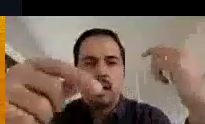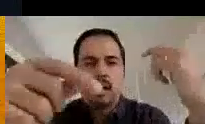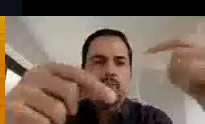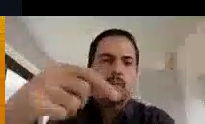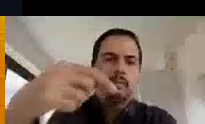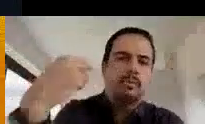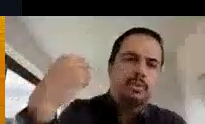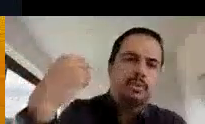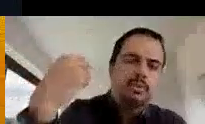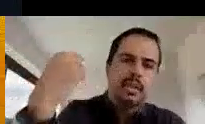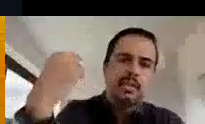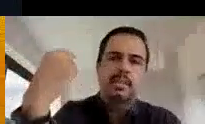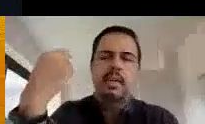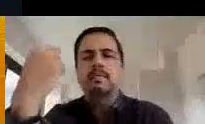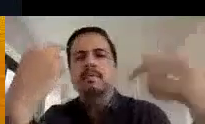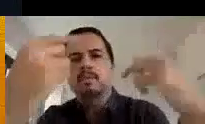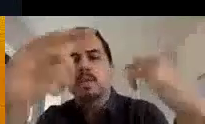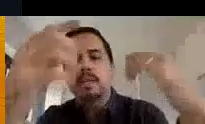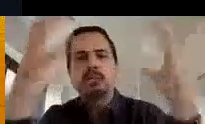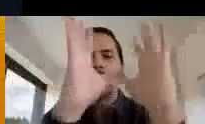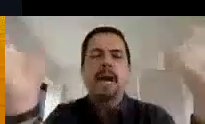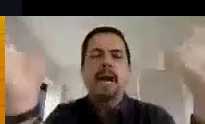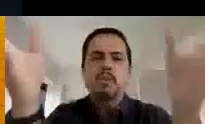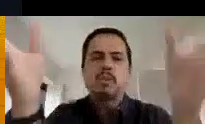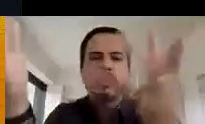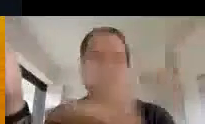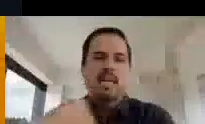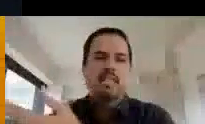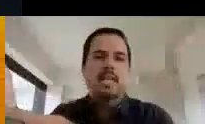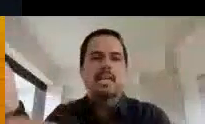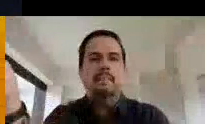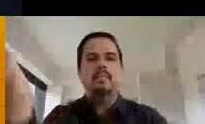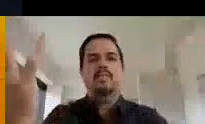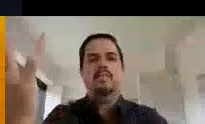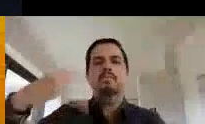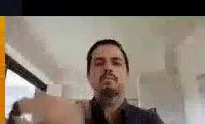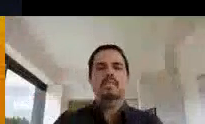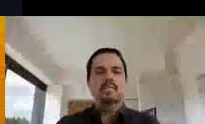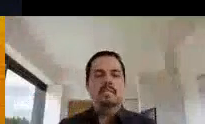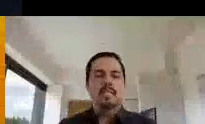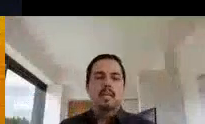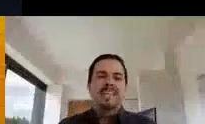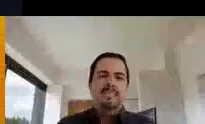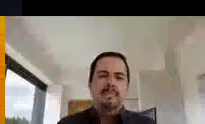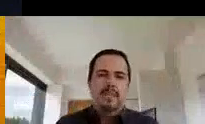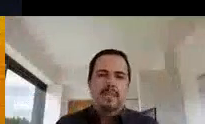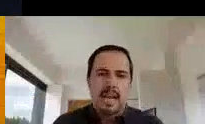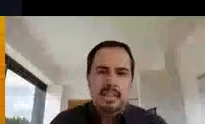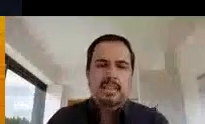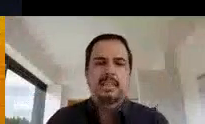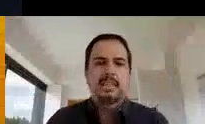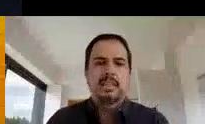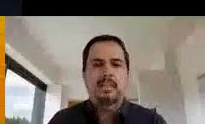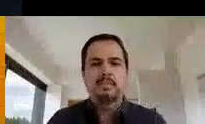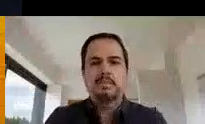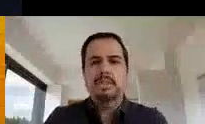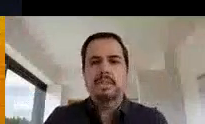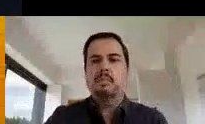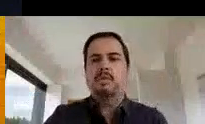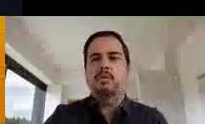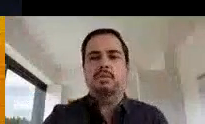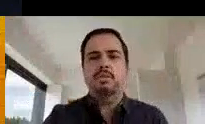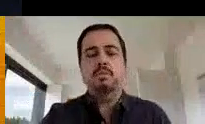técnicas de marketing digital, você aplica o funil de vendas. Isso não impacta no cliente diretamente, mas são mudanças fantásticas